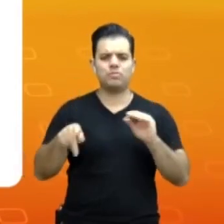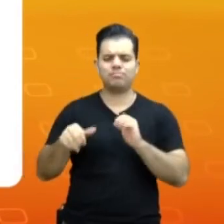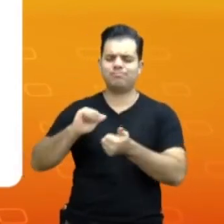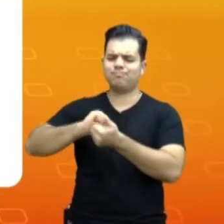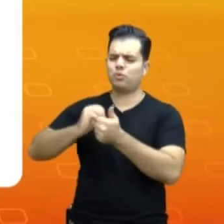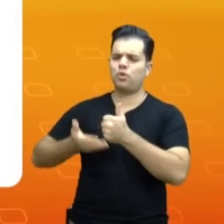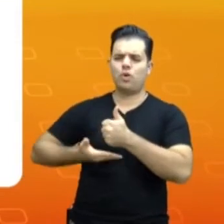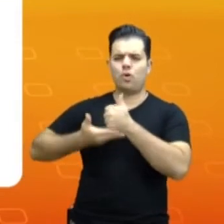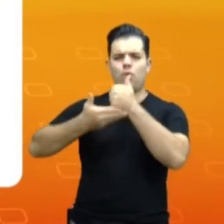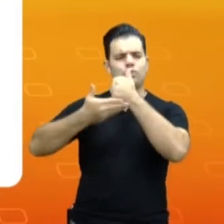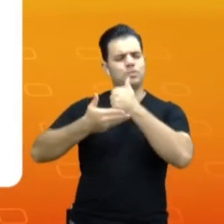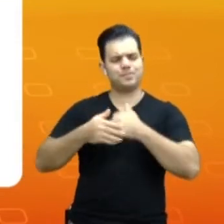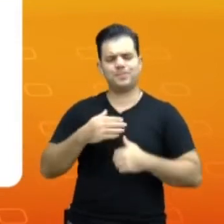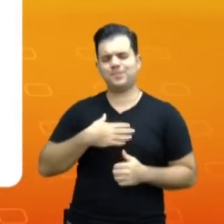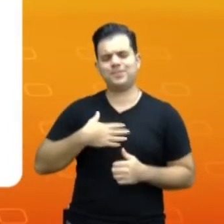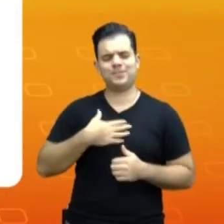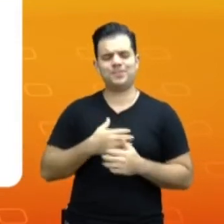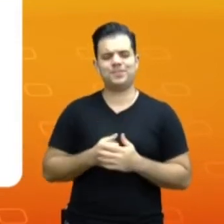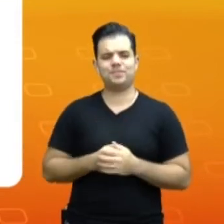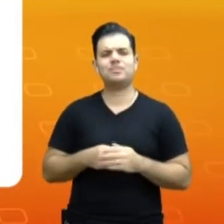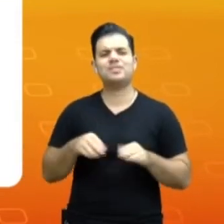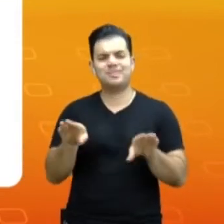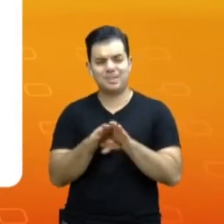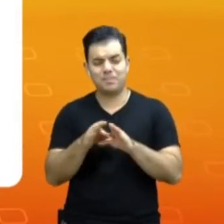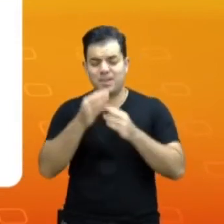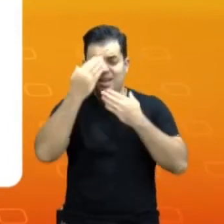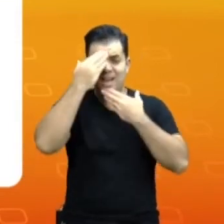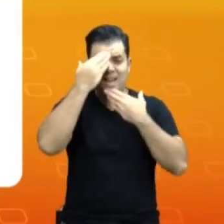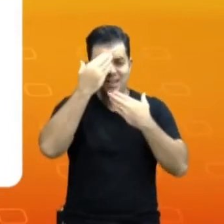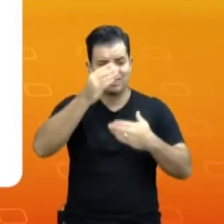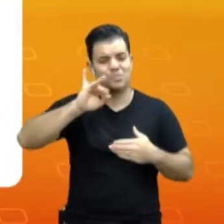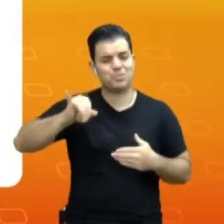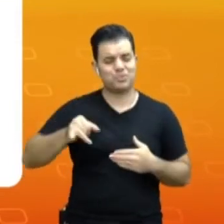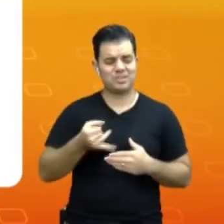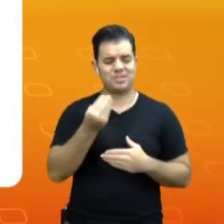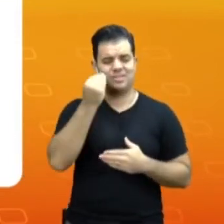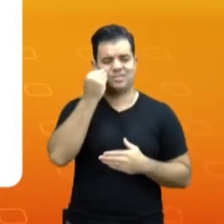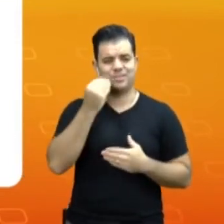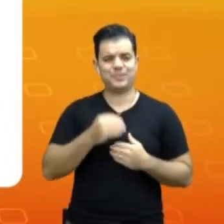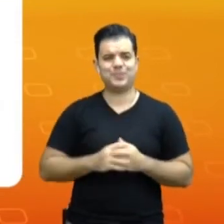por todos, tá? E agradeço a oportunidade.